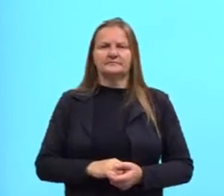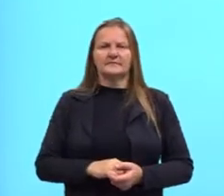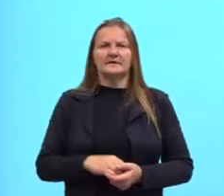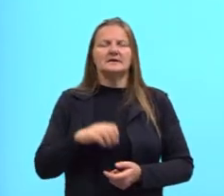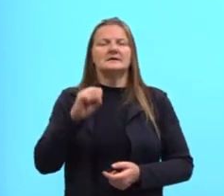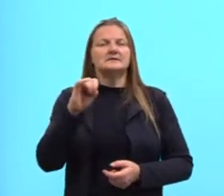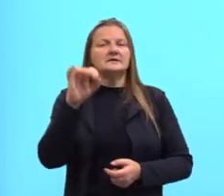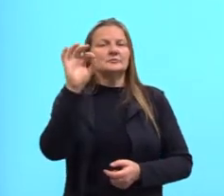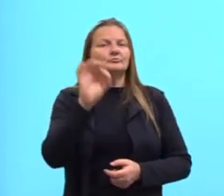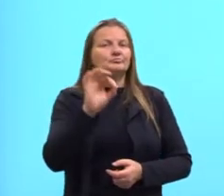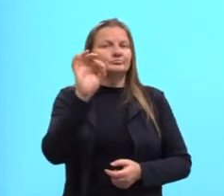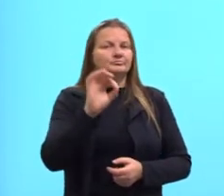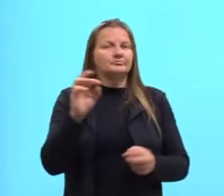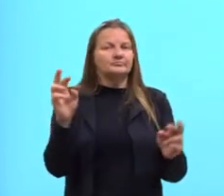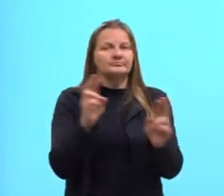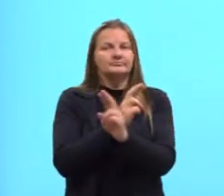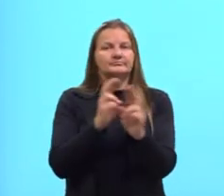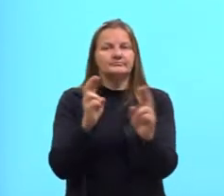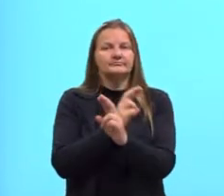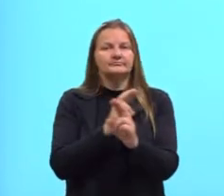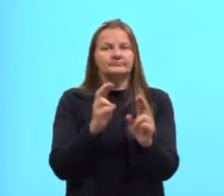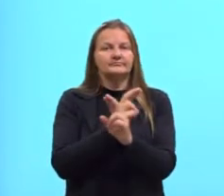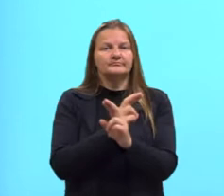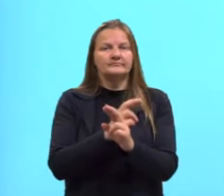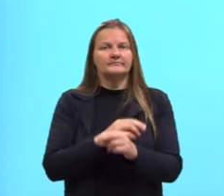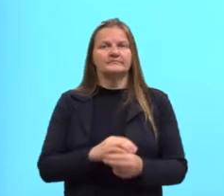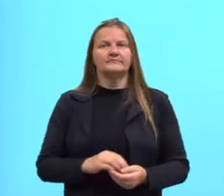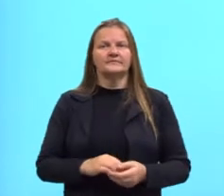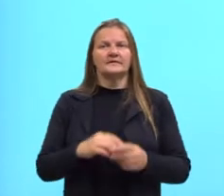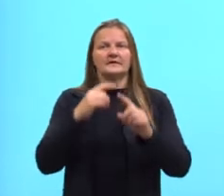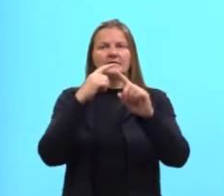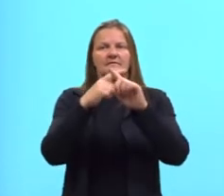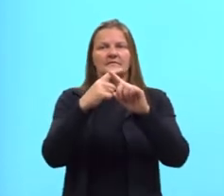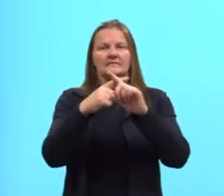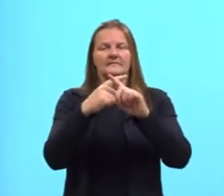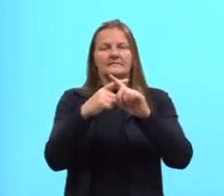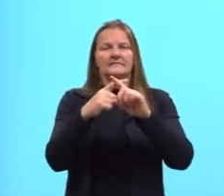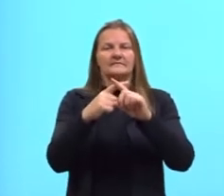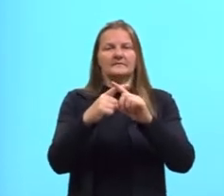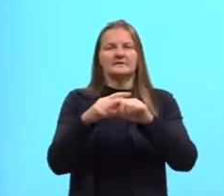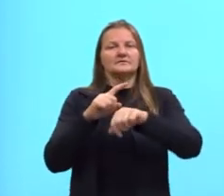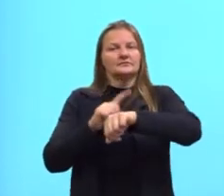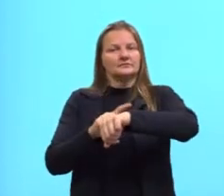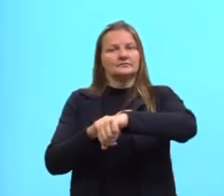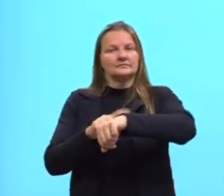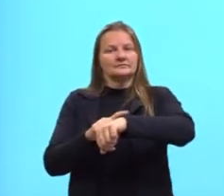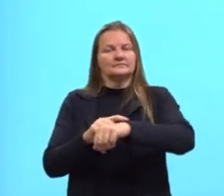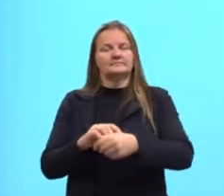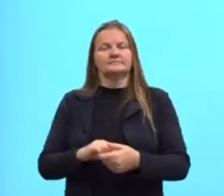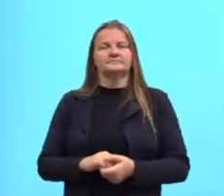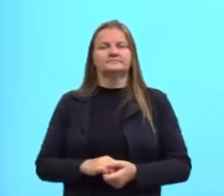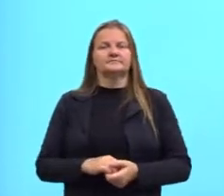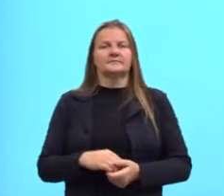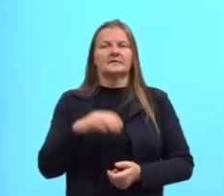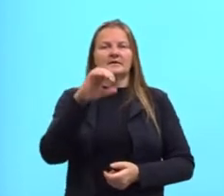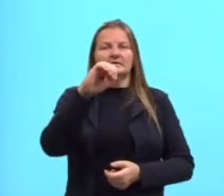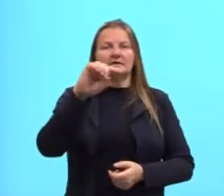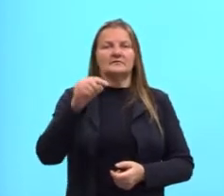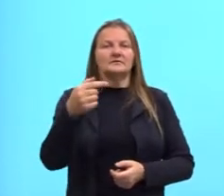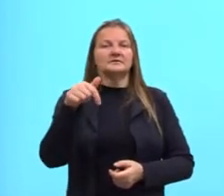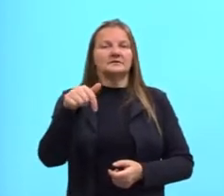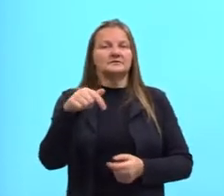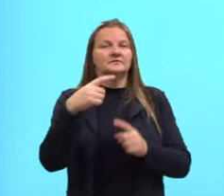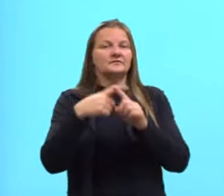tratamos a porcentagem em relação a um tempo né Nós multiplicamos pelo tempo então temos